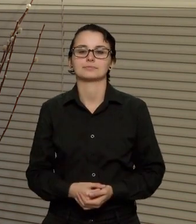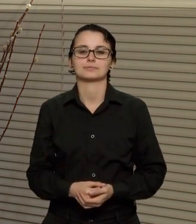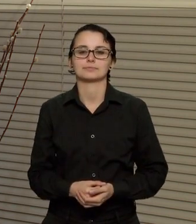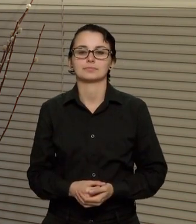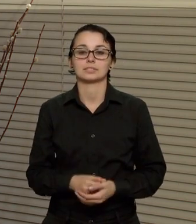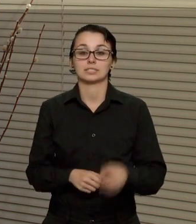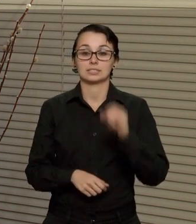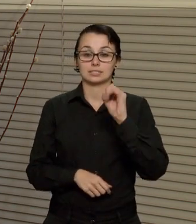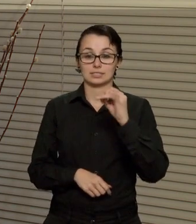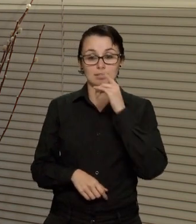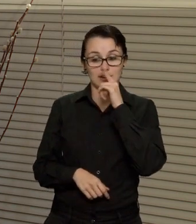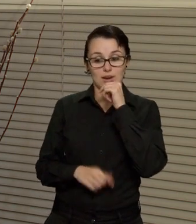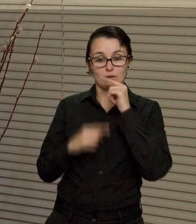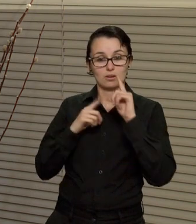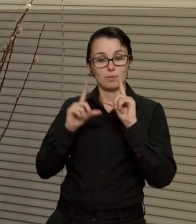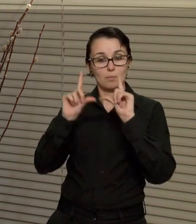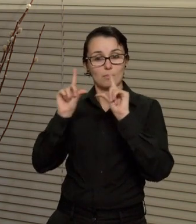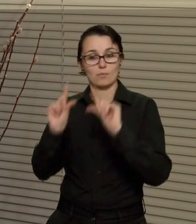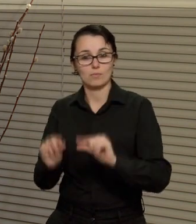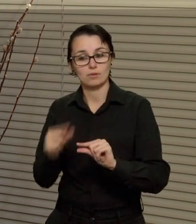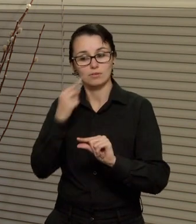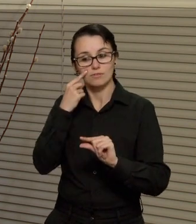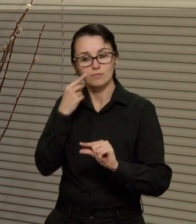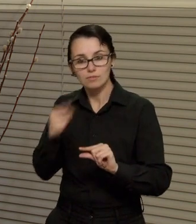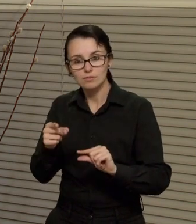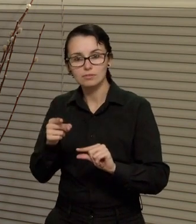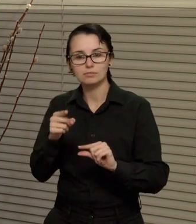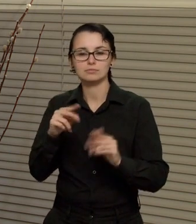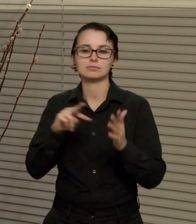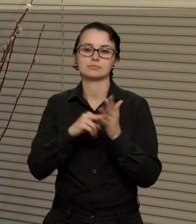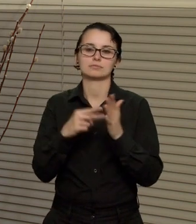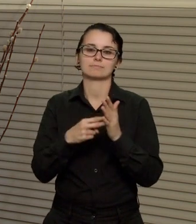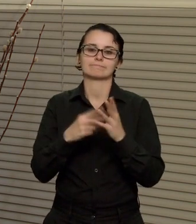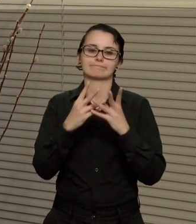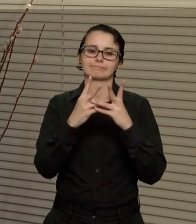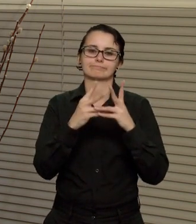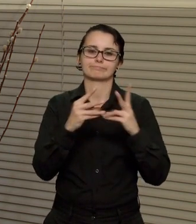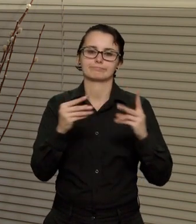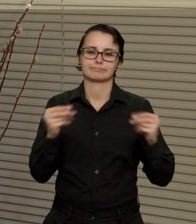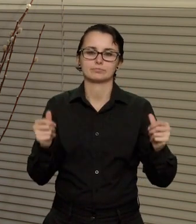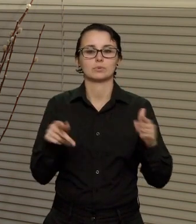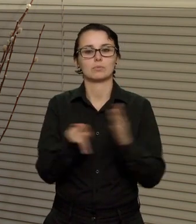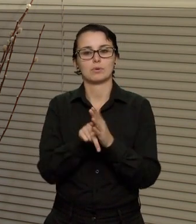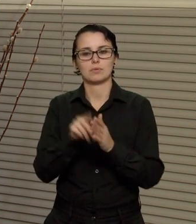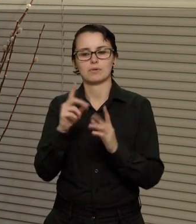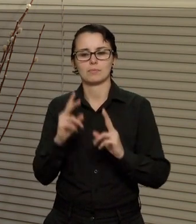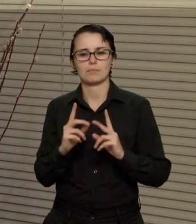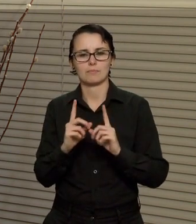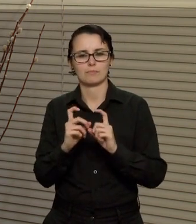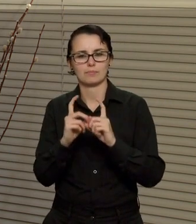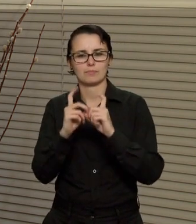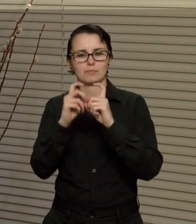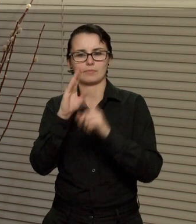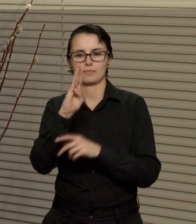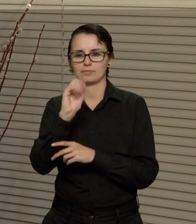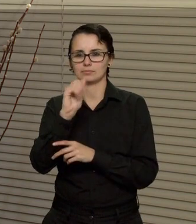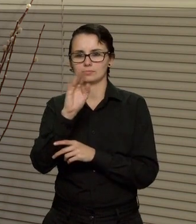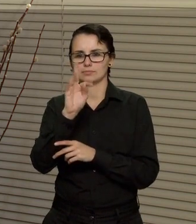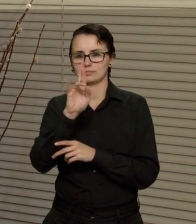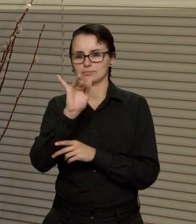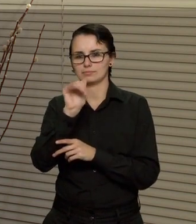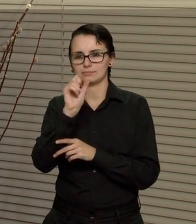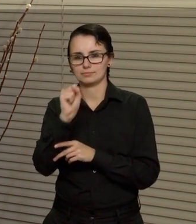oxigênio dissolvido são indicativos de aporte de matéria orgânica, que pode ser decompostas por bactérias aeróbicas